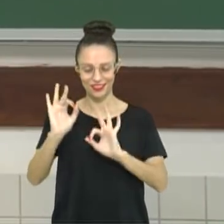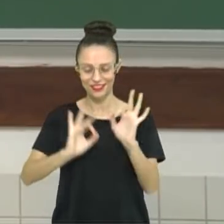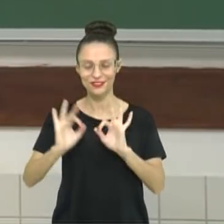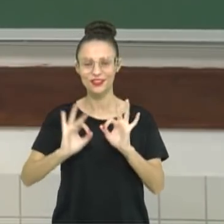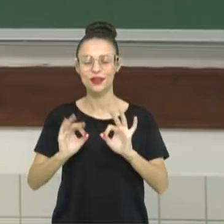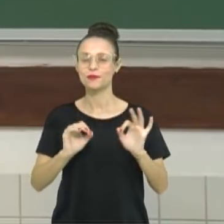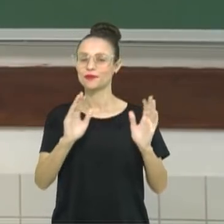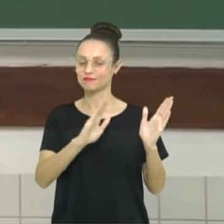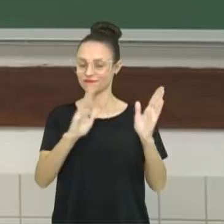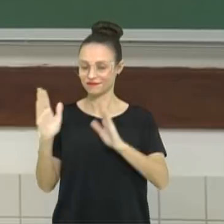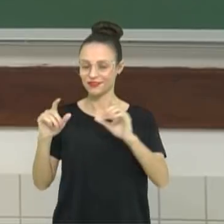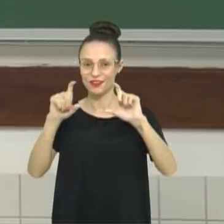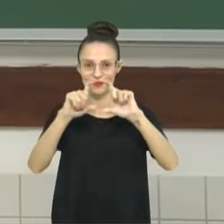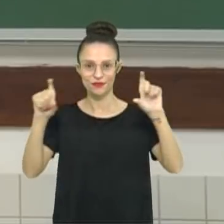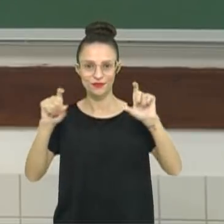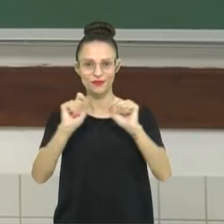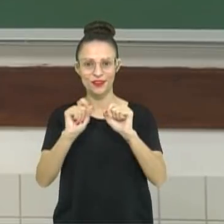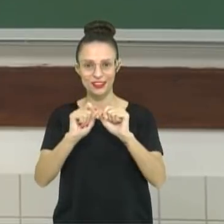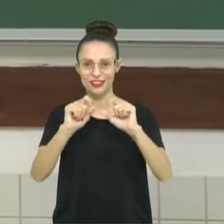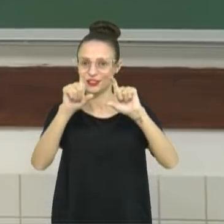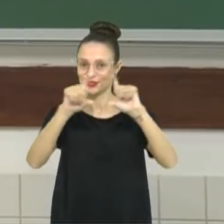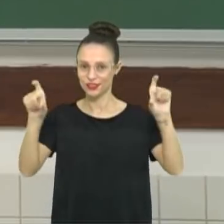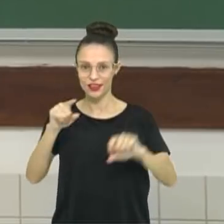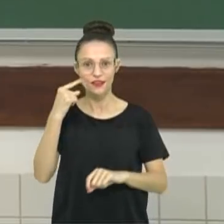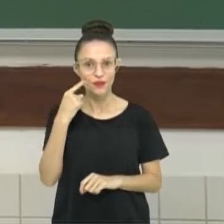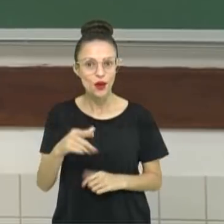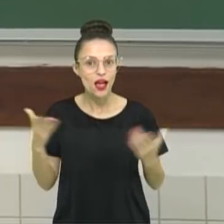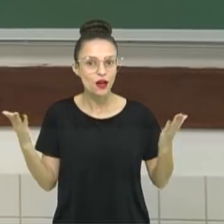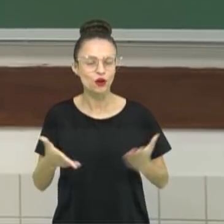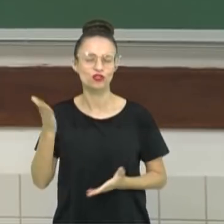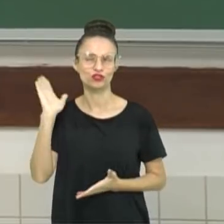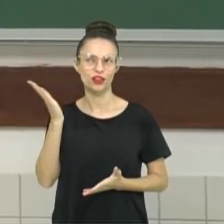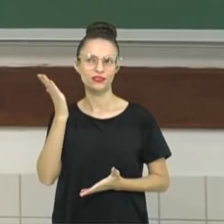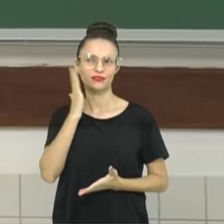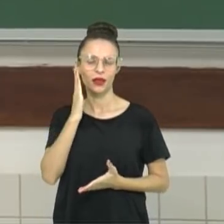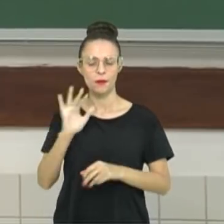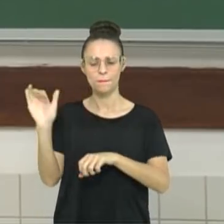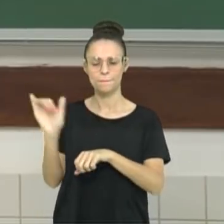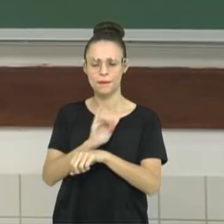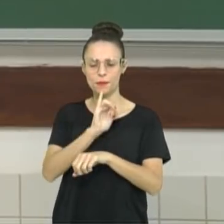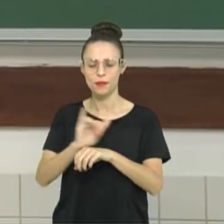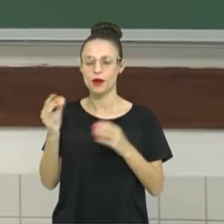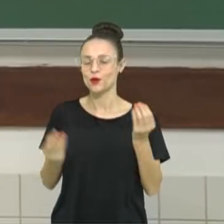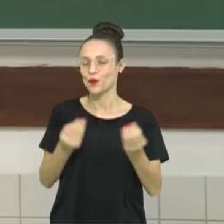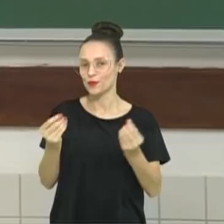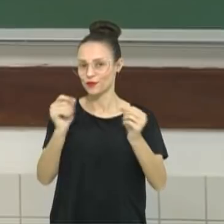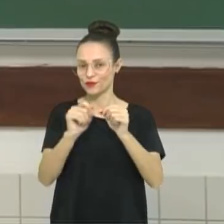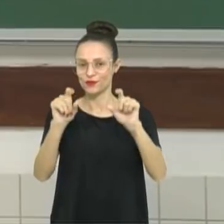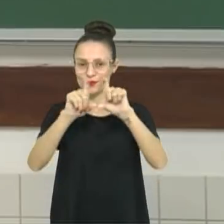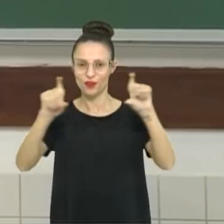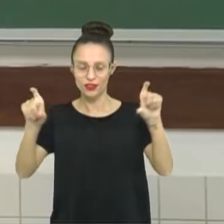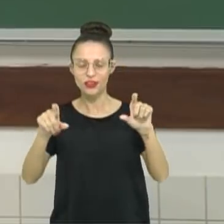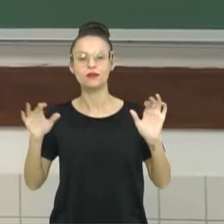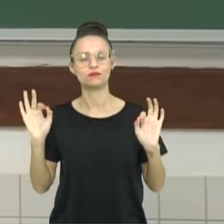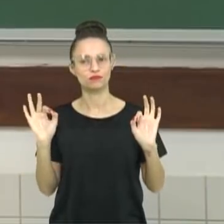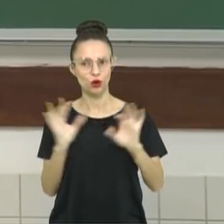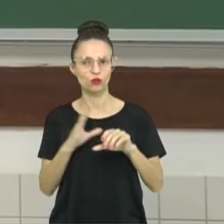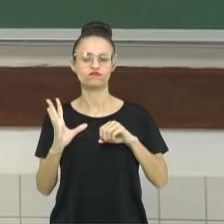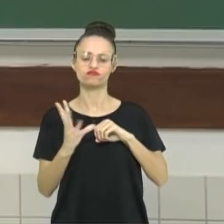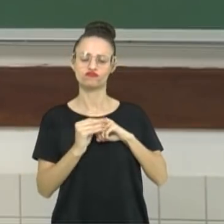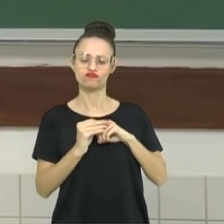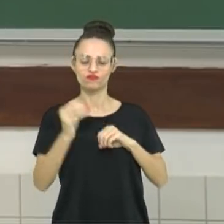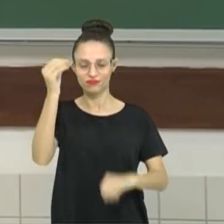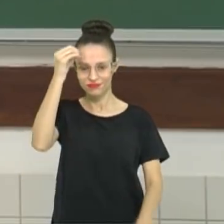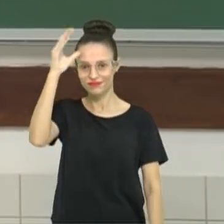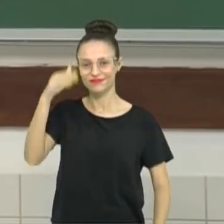planejamos a produção de uma tira. Vocês viram que nós agora já sabemos como fazer e que, de posse desse conhecimento, nós